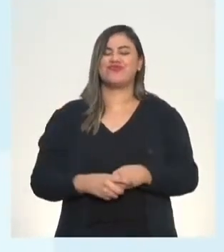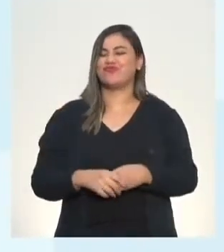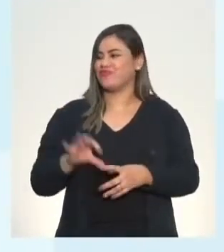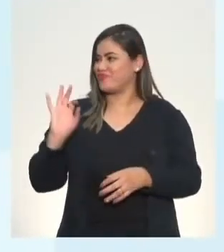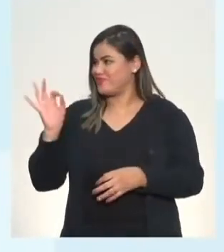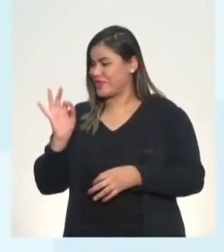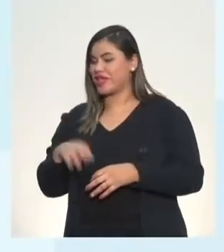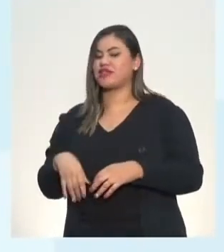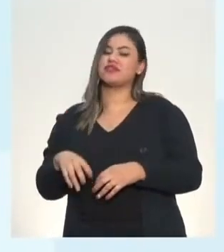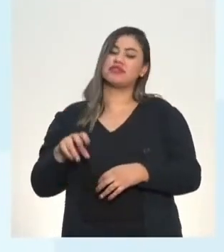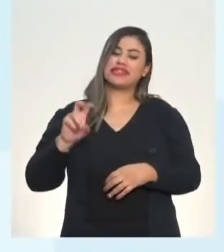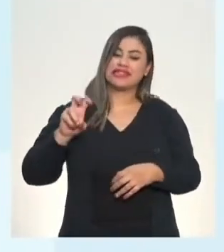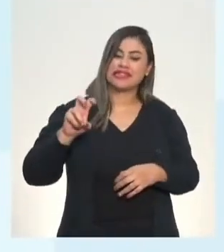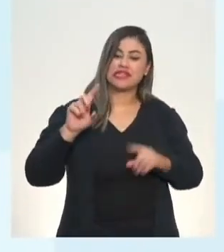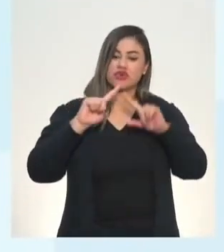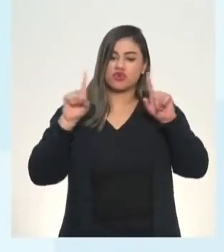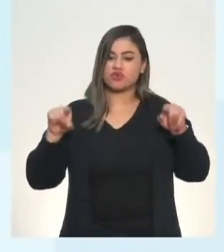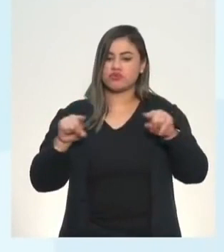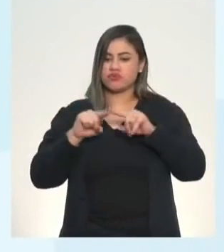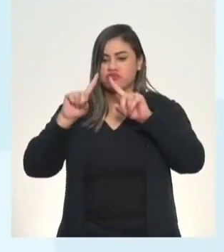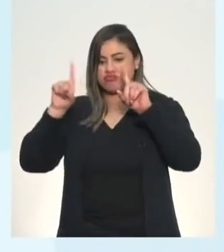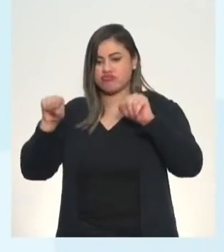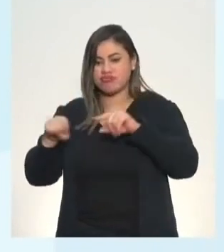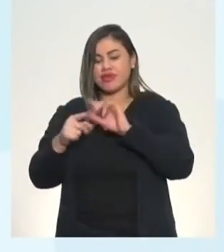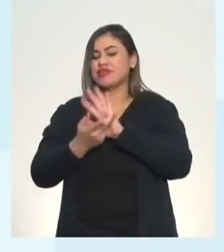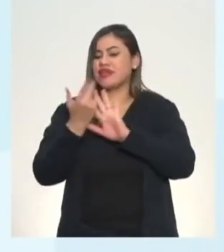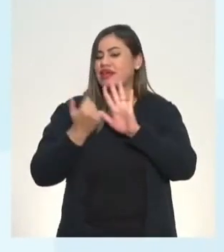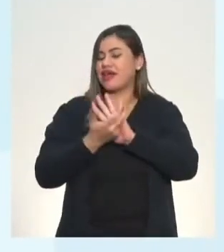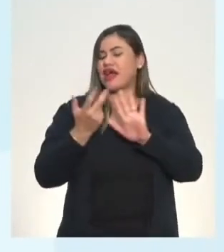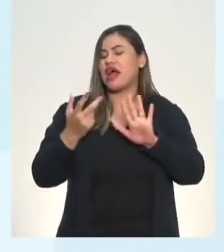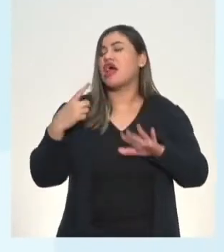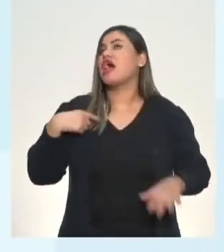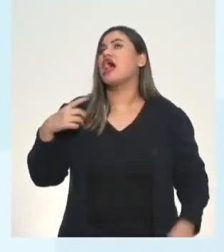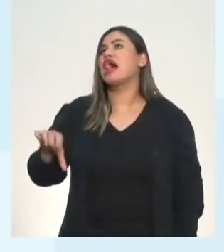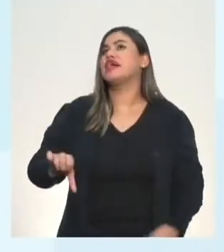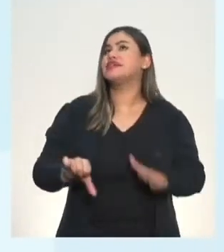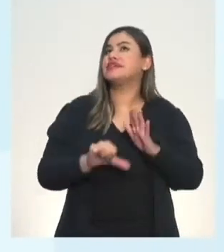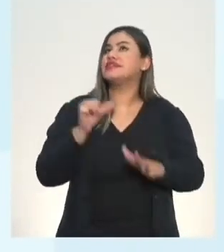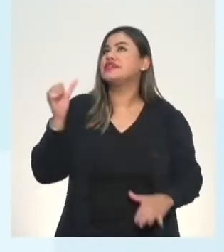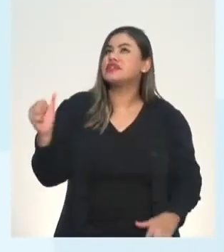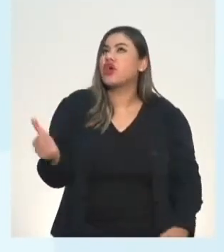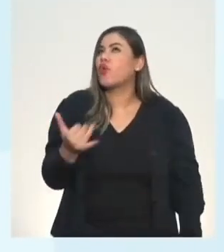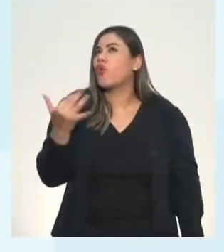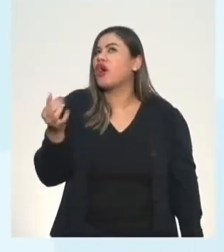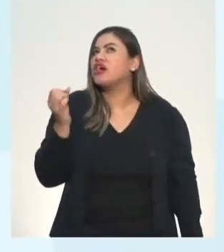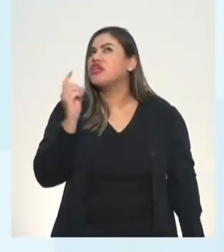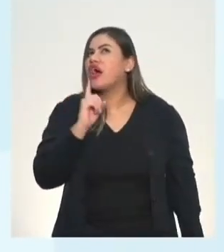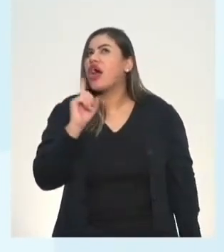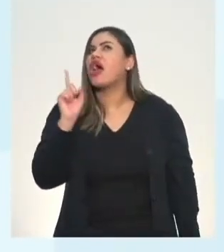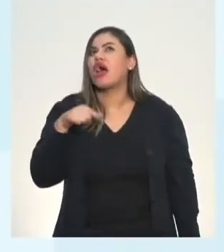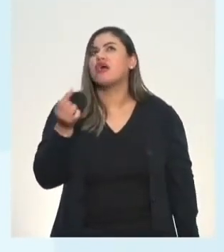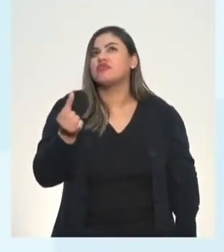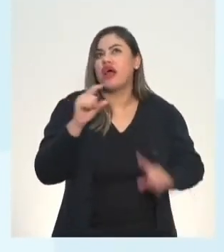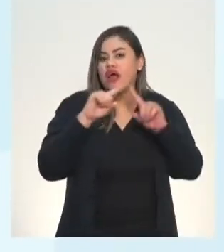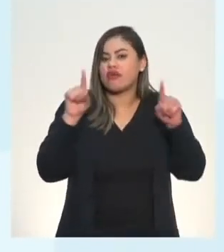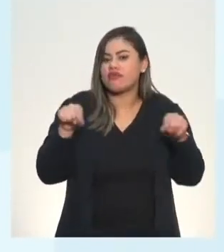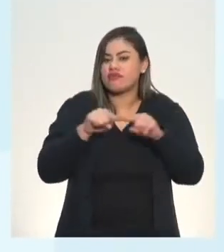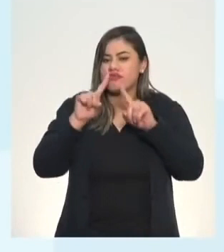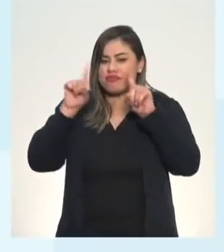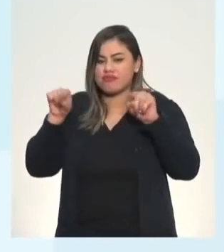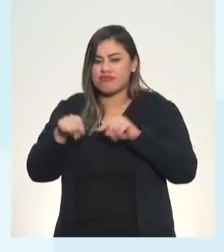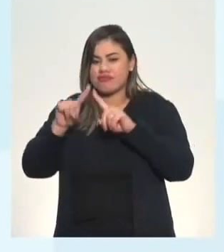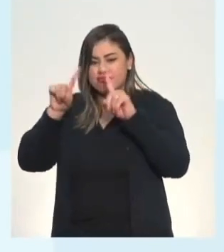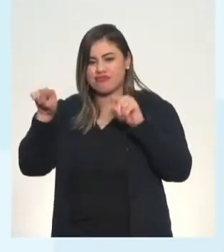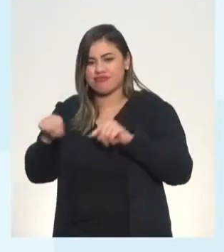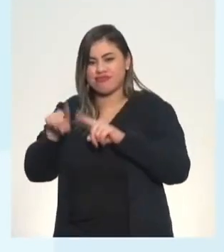5 retângulos. Opa, então a gente já consegue definir o quê? Que a sexta figura ela vai ter 6 retângulos. Bom, então vamos analisar